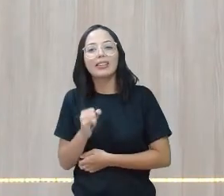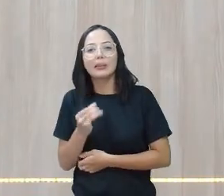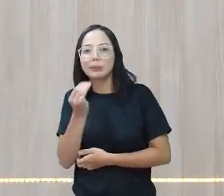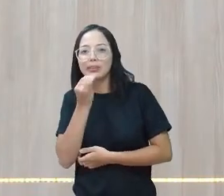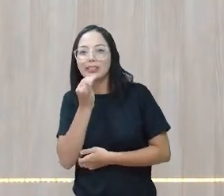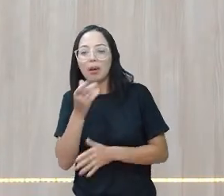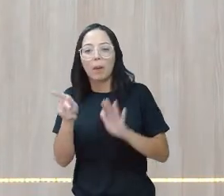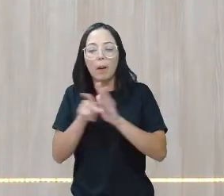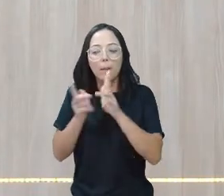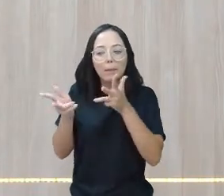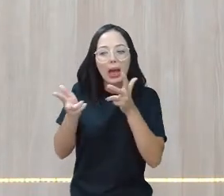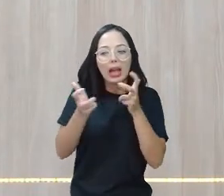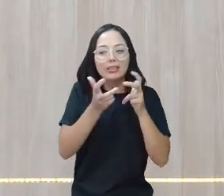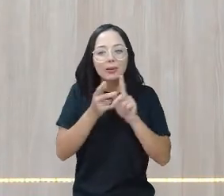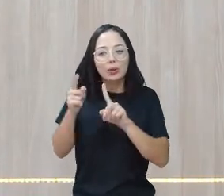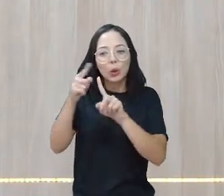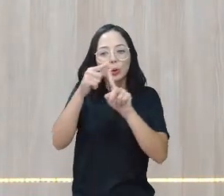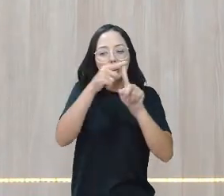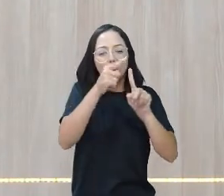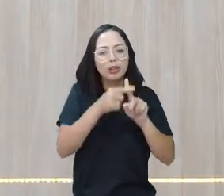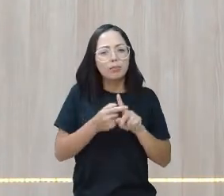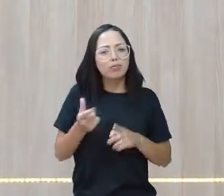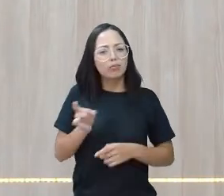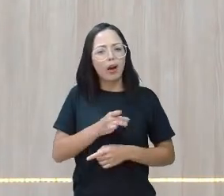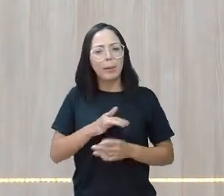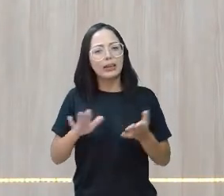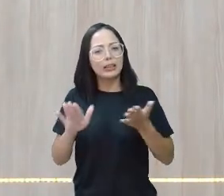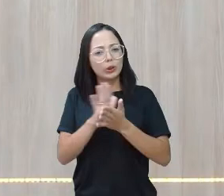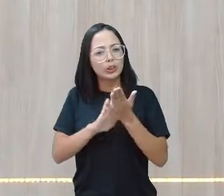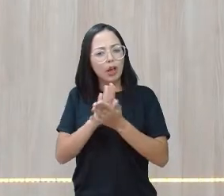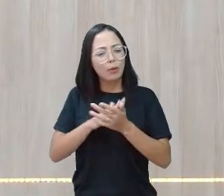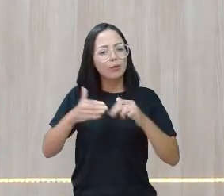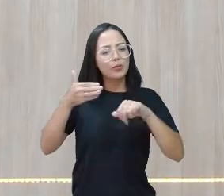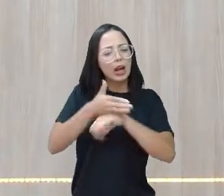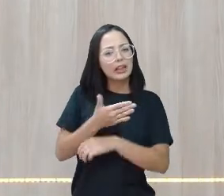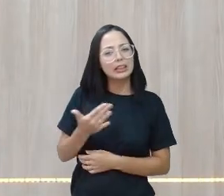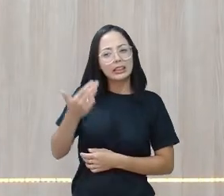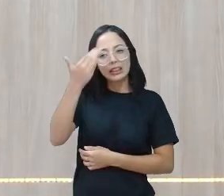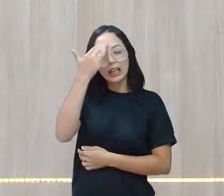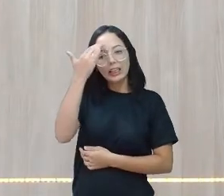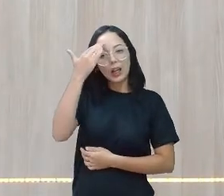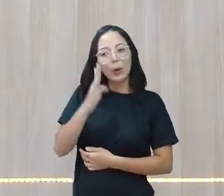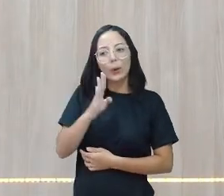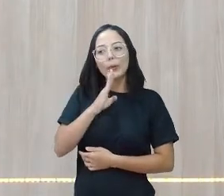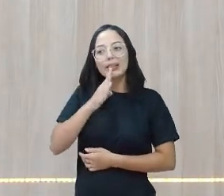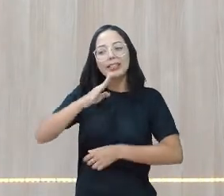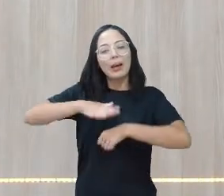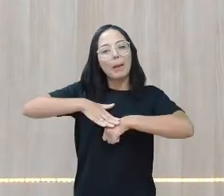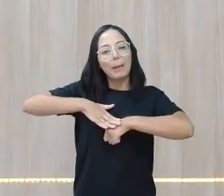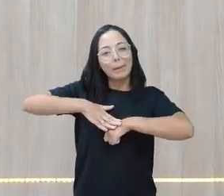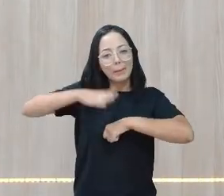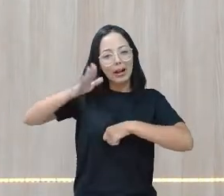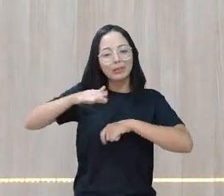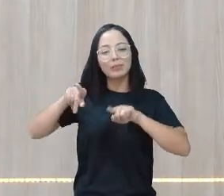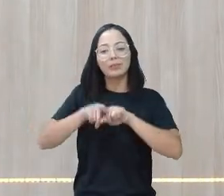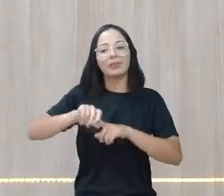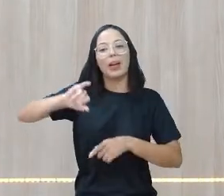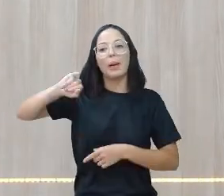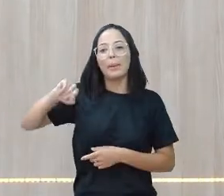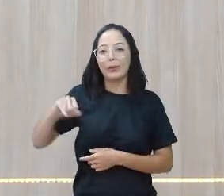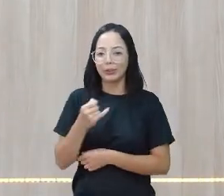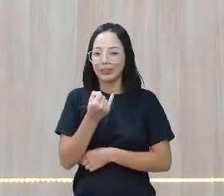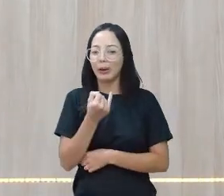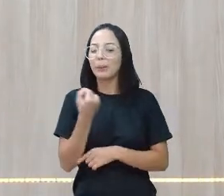alguma percepção desse tipo, né, não tenha medo, procure entender, conhecer mais e tirar o máximo proveito disso,